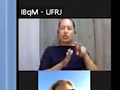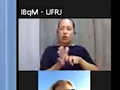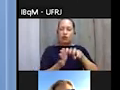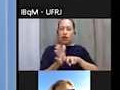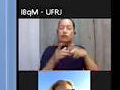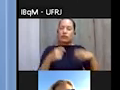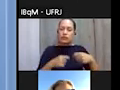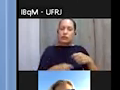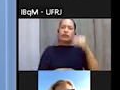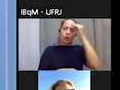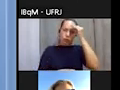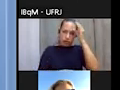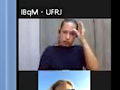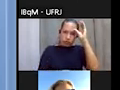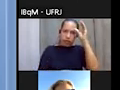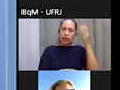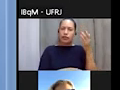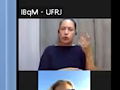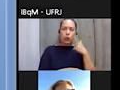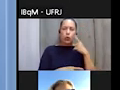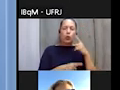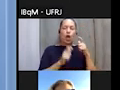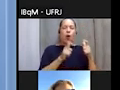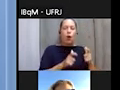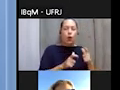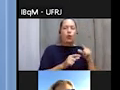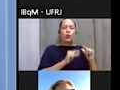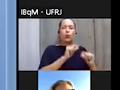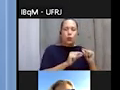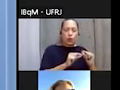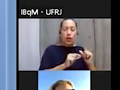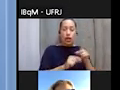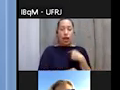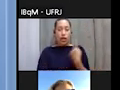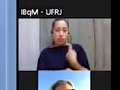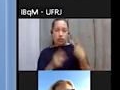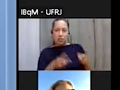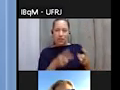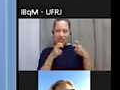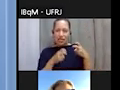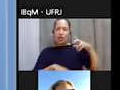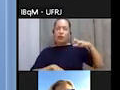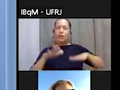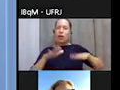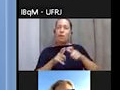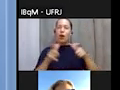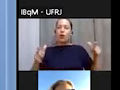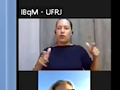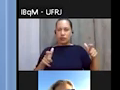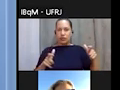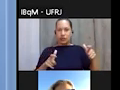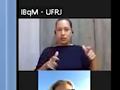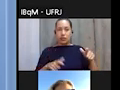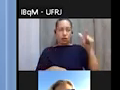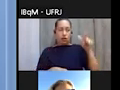conhecimento da sua proveniência. A gente percebe que muitas vezes alguns acadêmicos quebraram